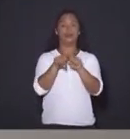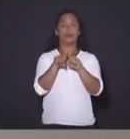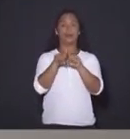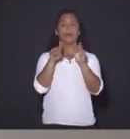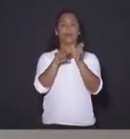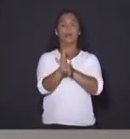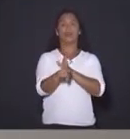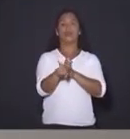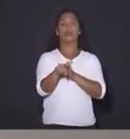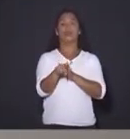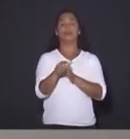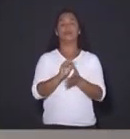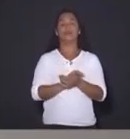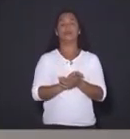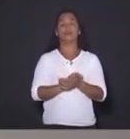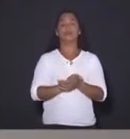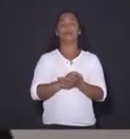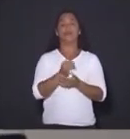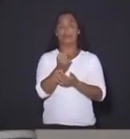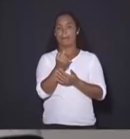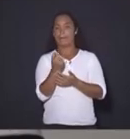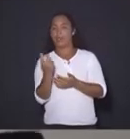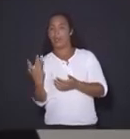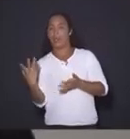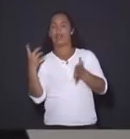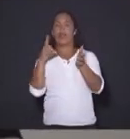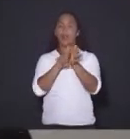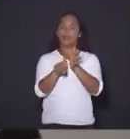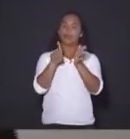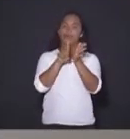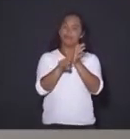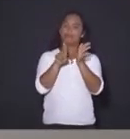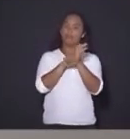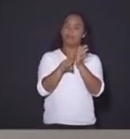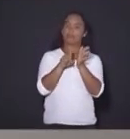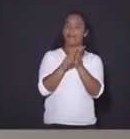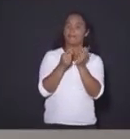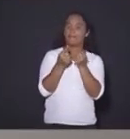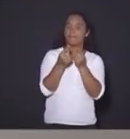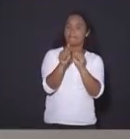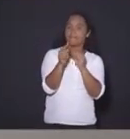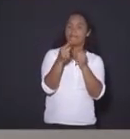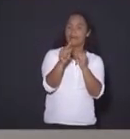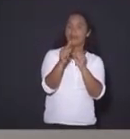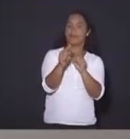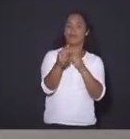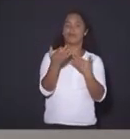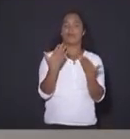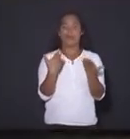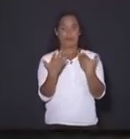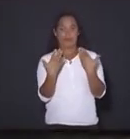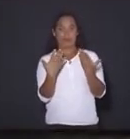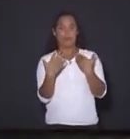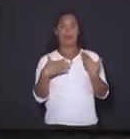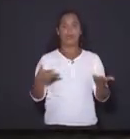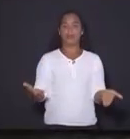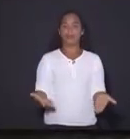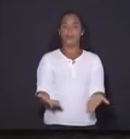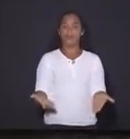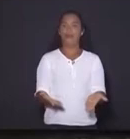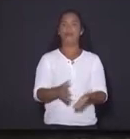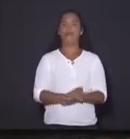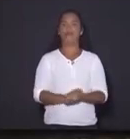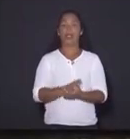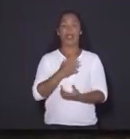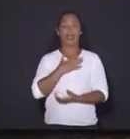faço mas algumas outras pequenas perguntas que é para instigar o que eu tenho pra conversar com vocês hoje com uma